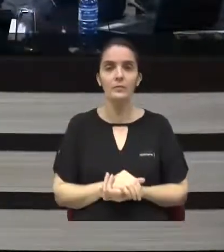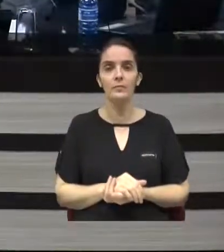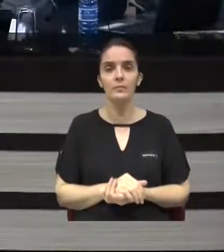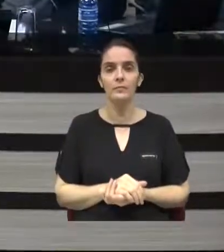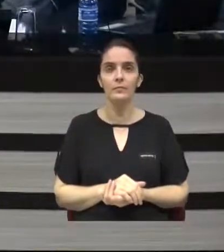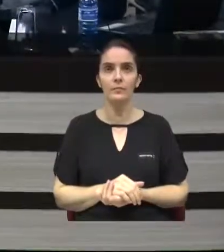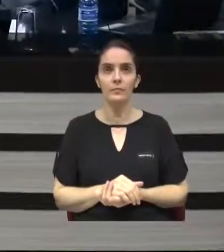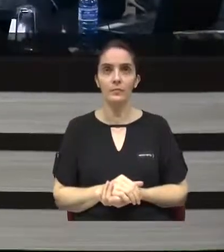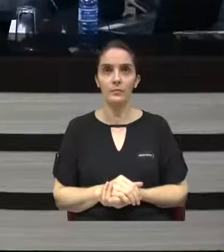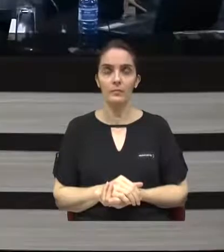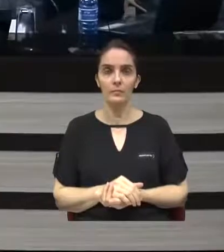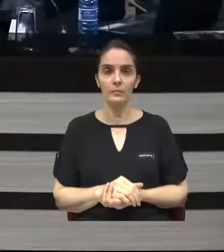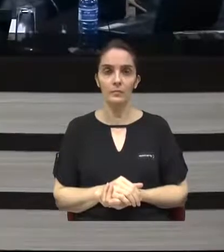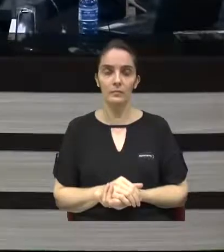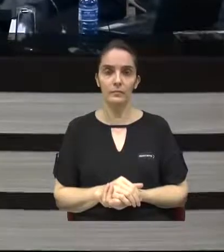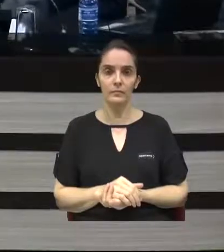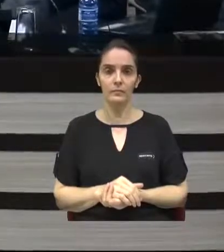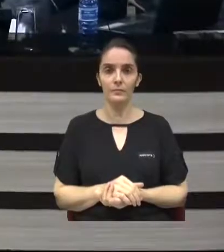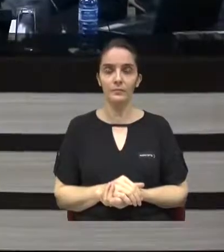para